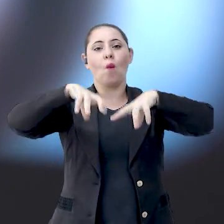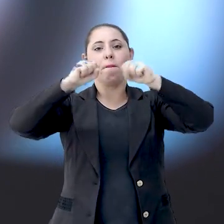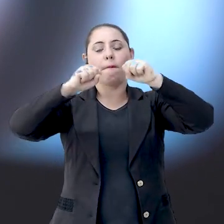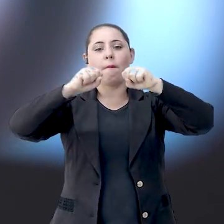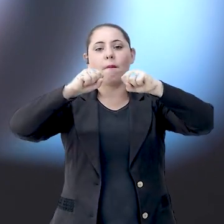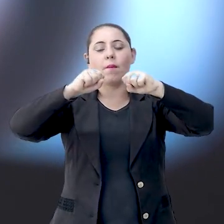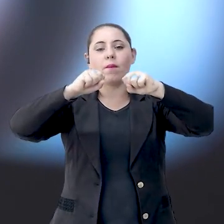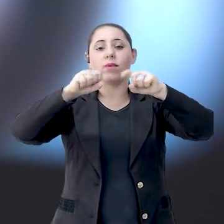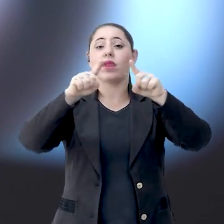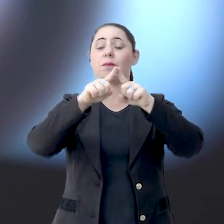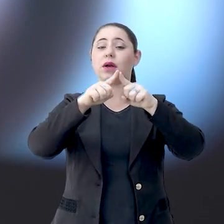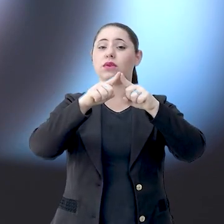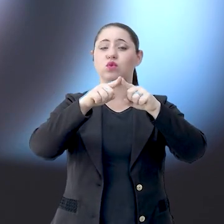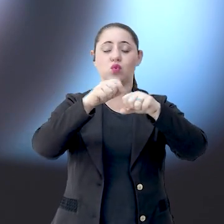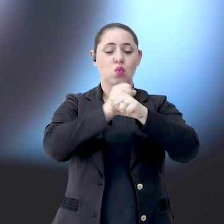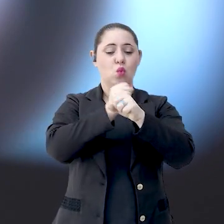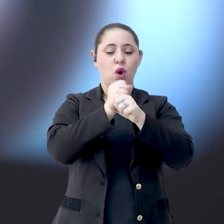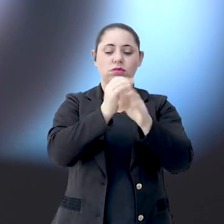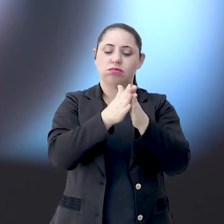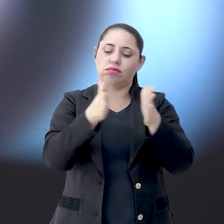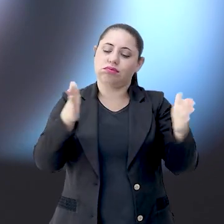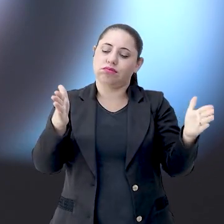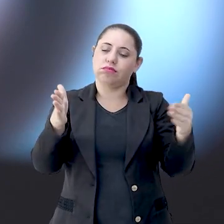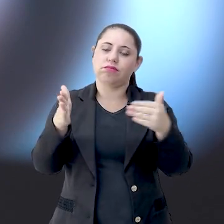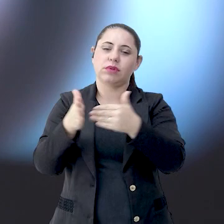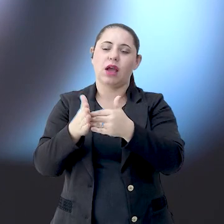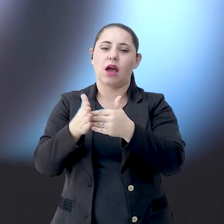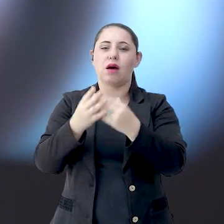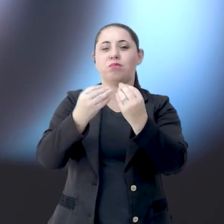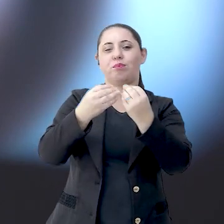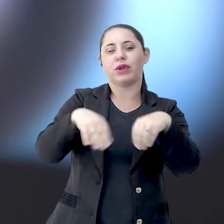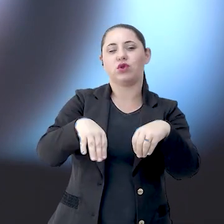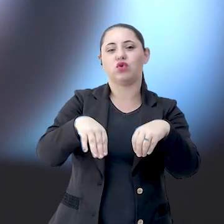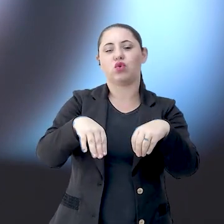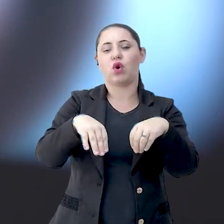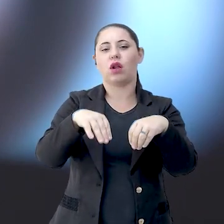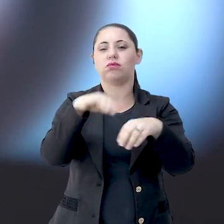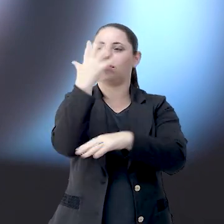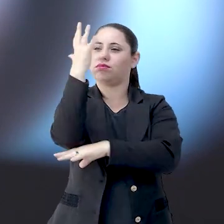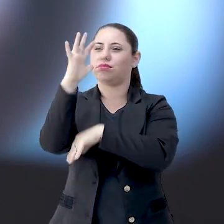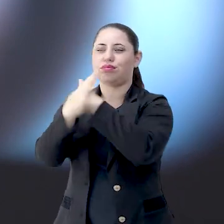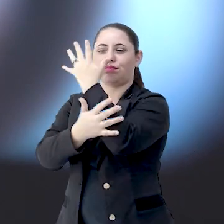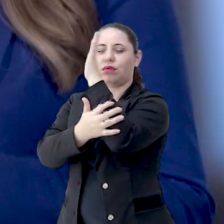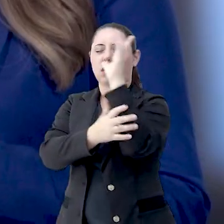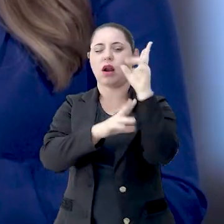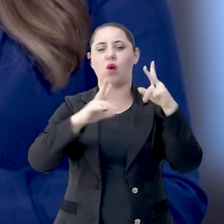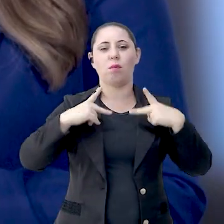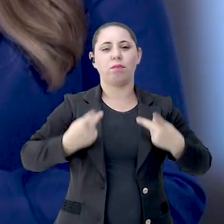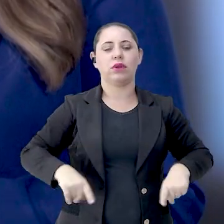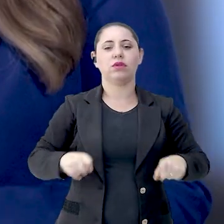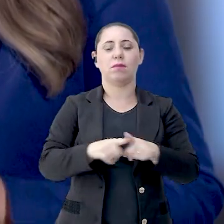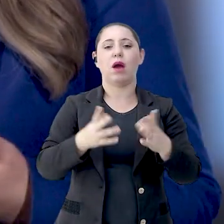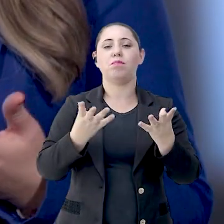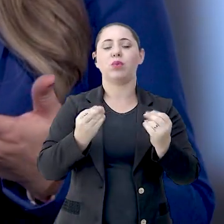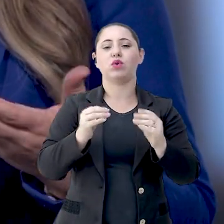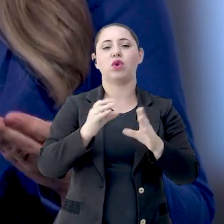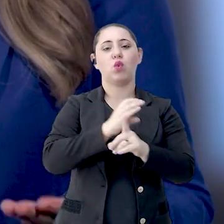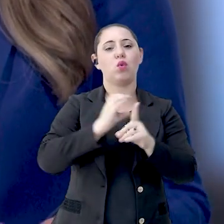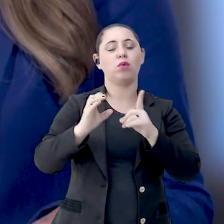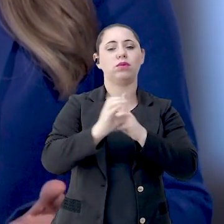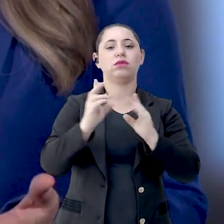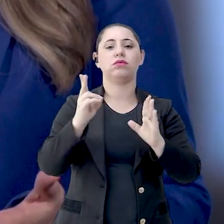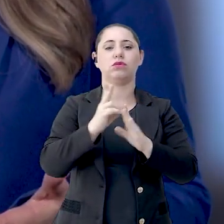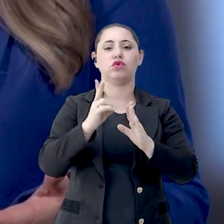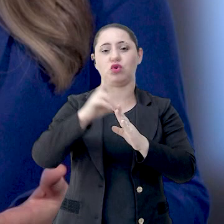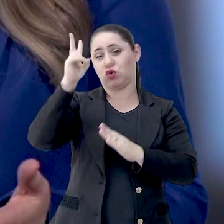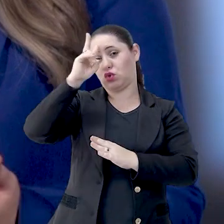humanos. Muitas comunidades indígenas históricas também se fazem presente. A agricultura tem pouco